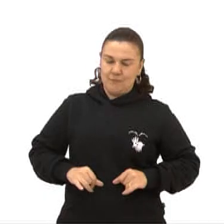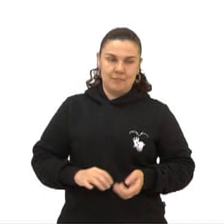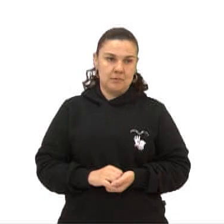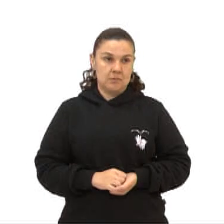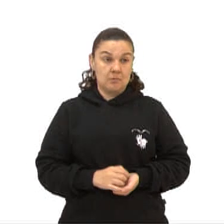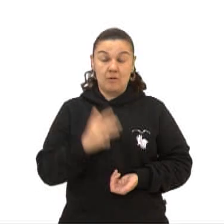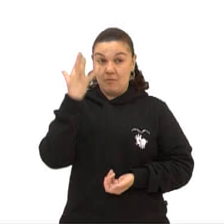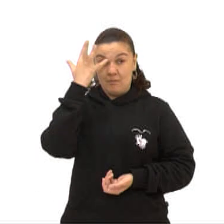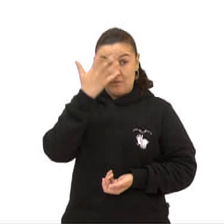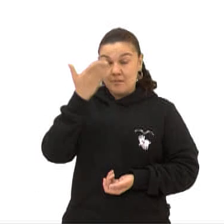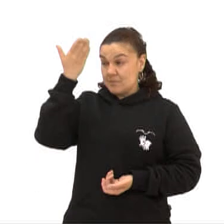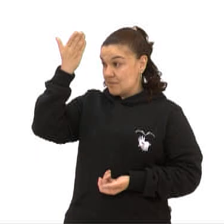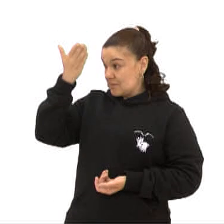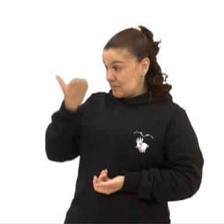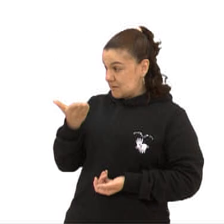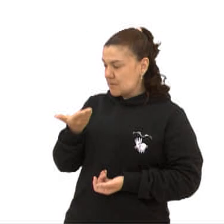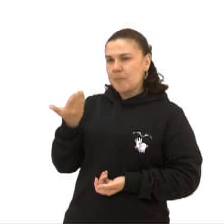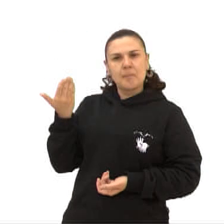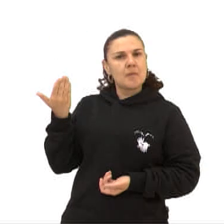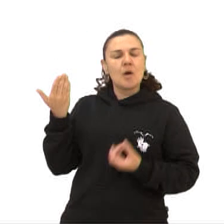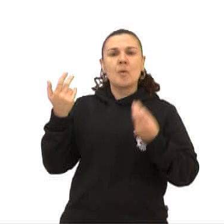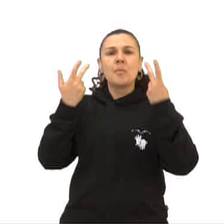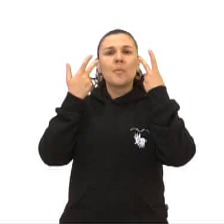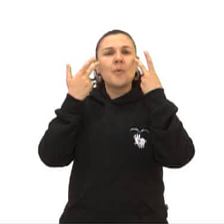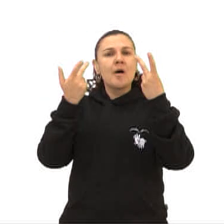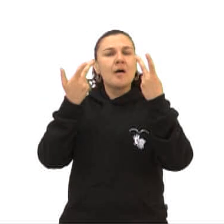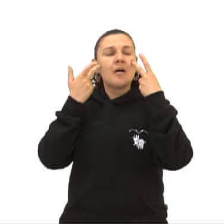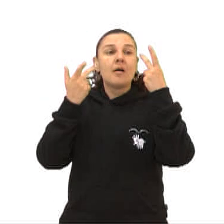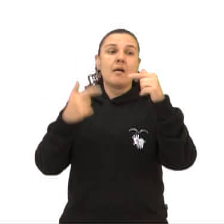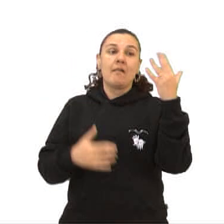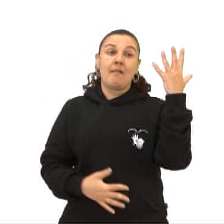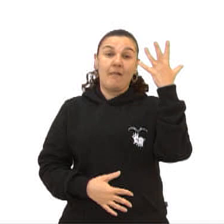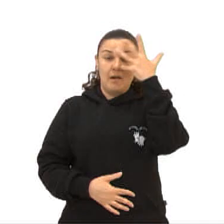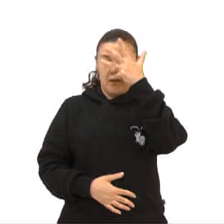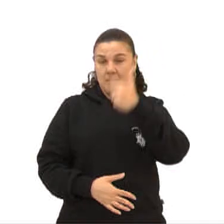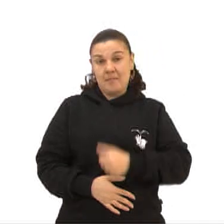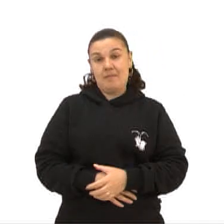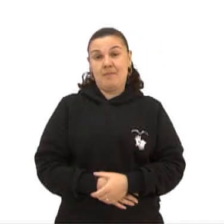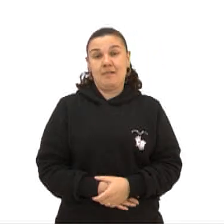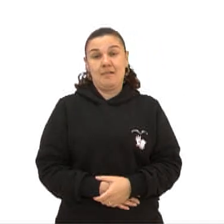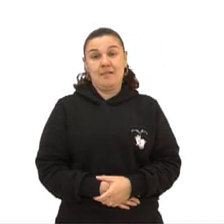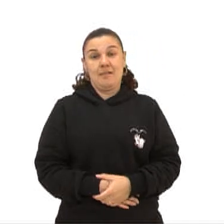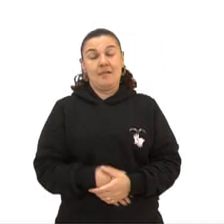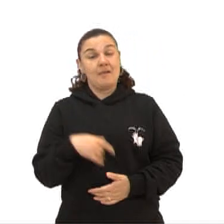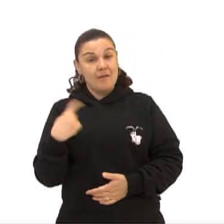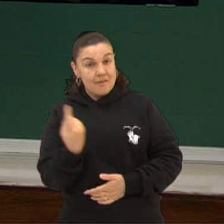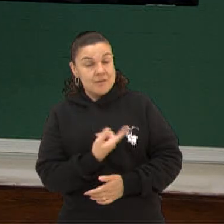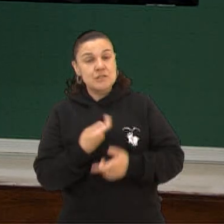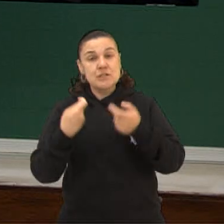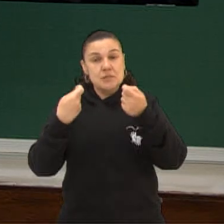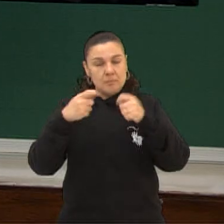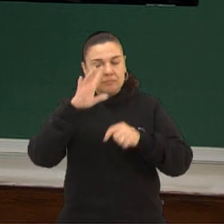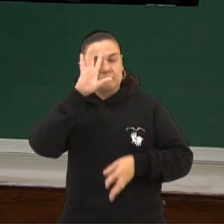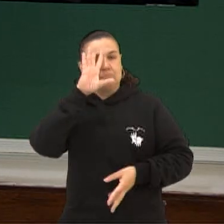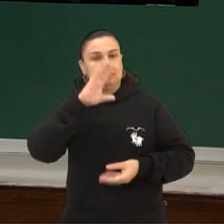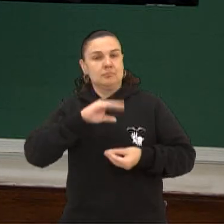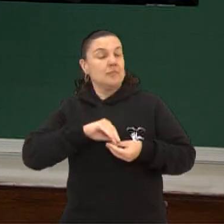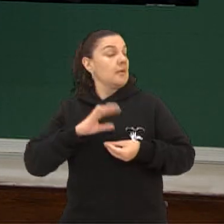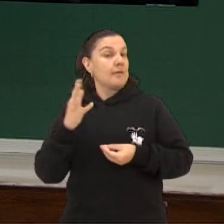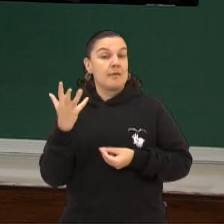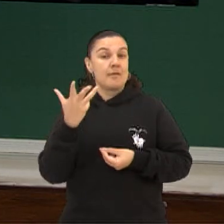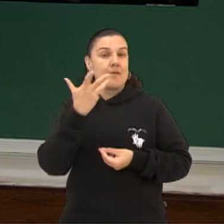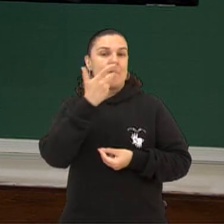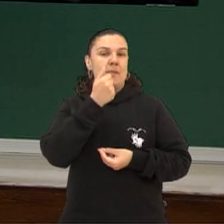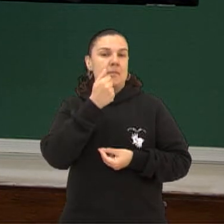Essa bela imagem aqui que nos mostra o quanto a natureza pode ser bela. A gente precisaria, então, aprender a reconhecer essa beleza